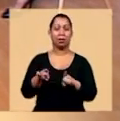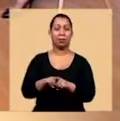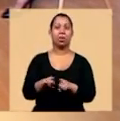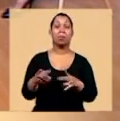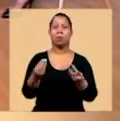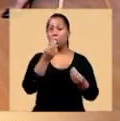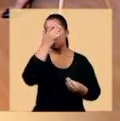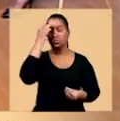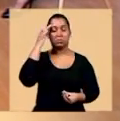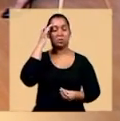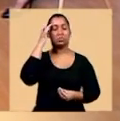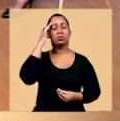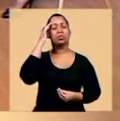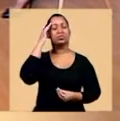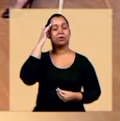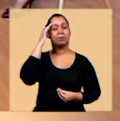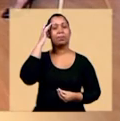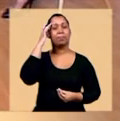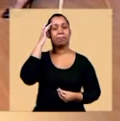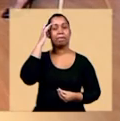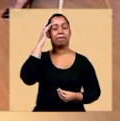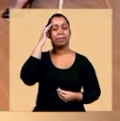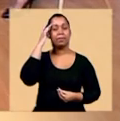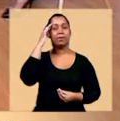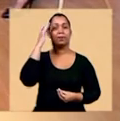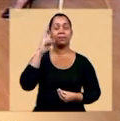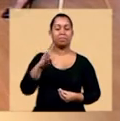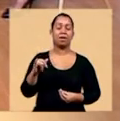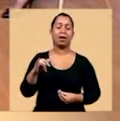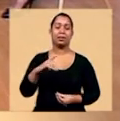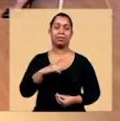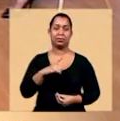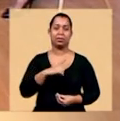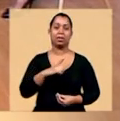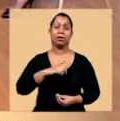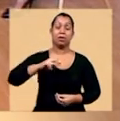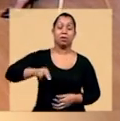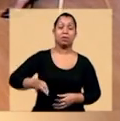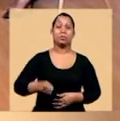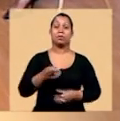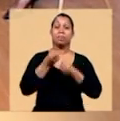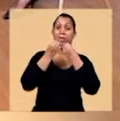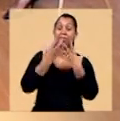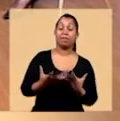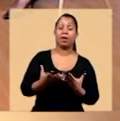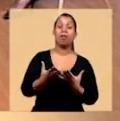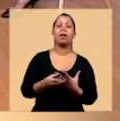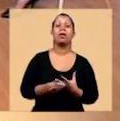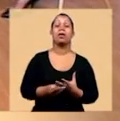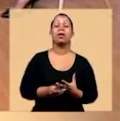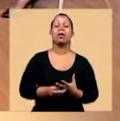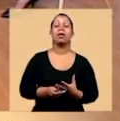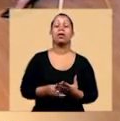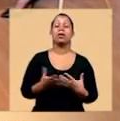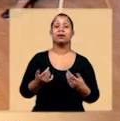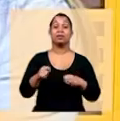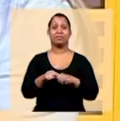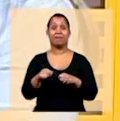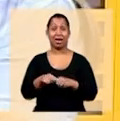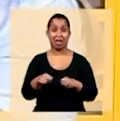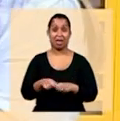que acontece também é que muitos assediadores, a Ingrid acho que vai ter mais profundidade para falar sobre